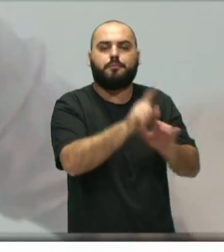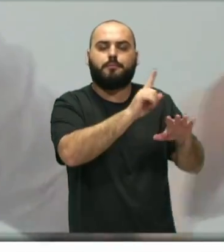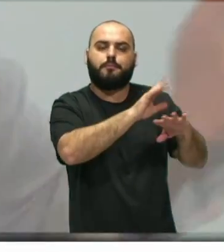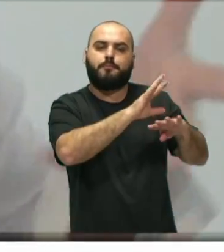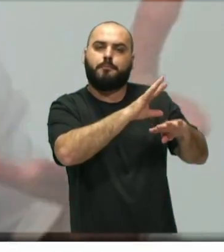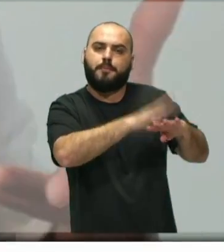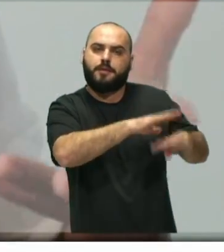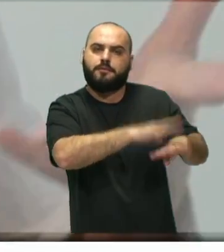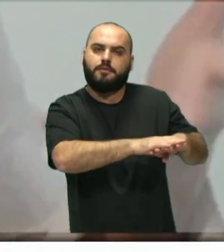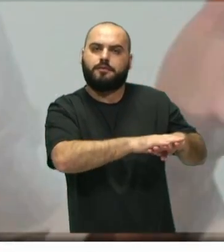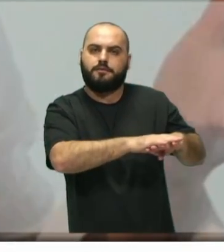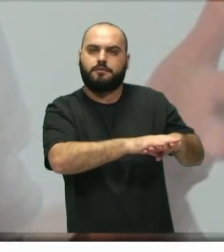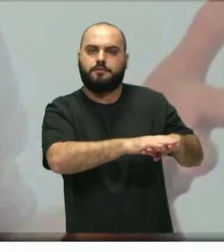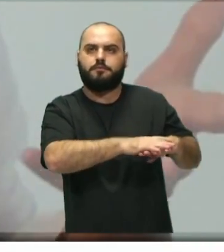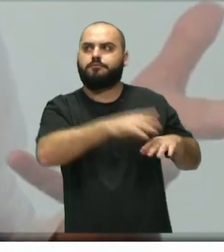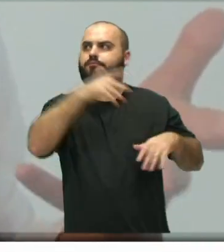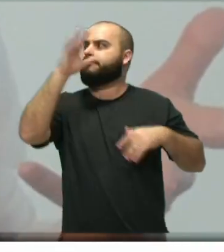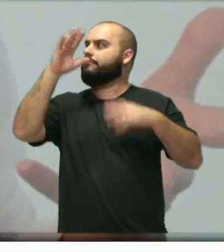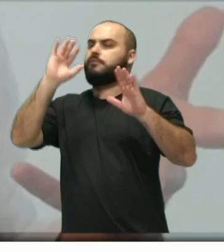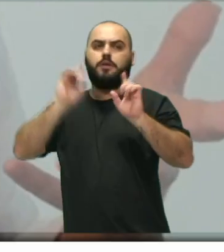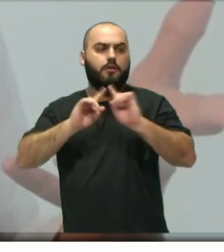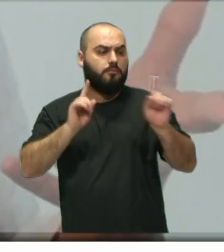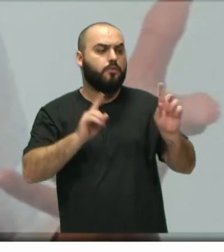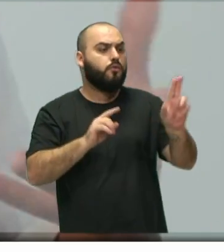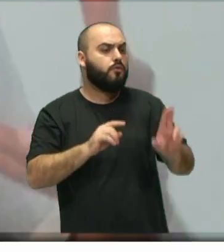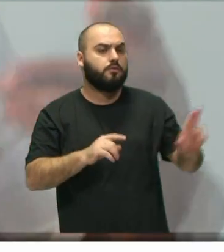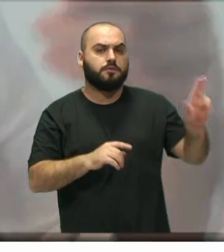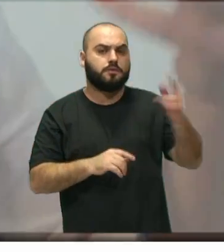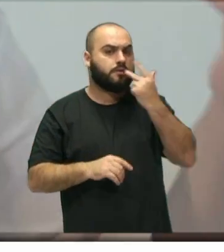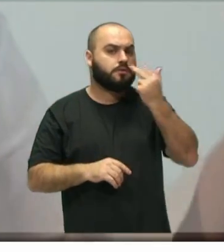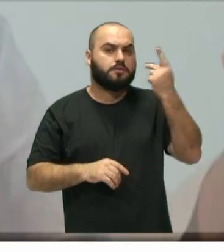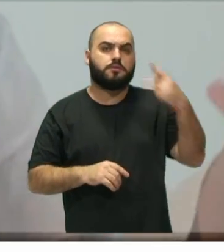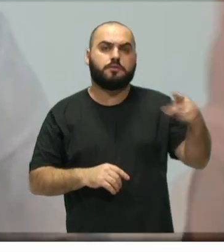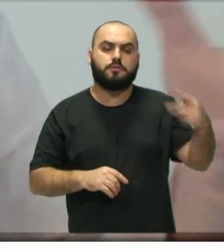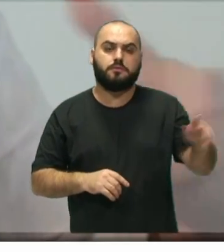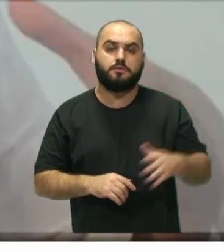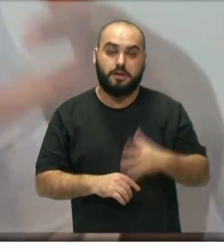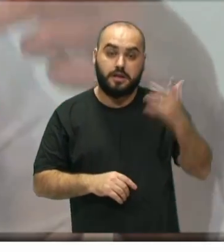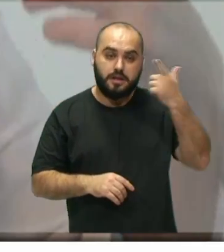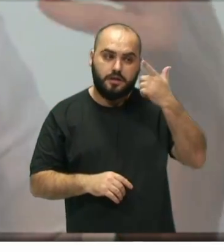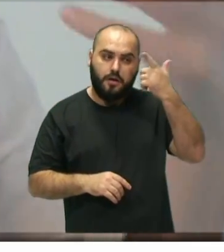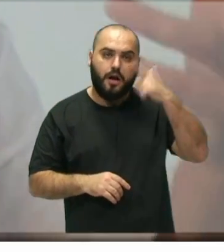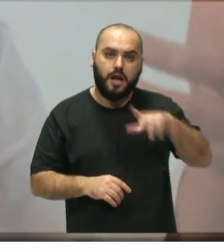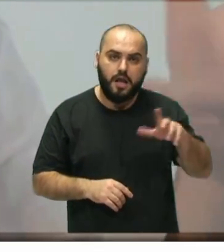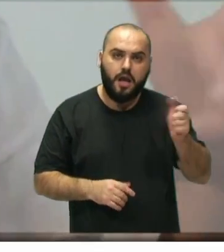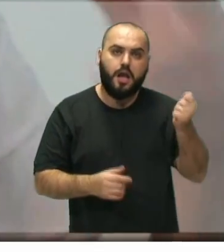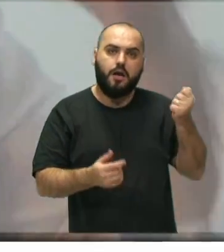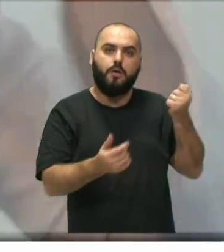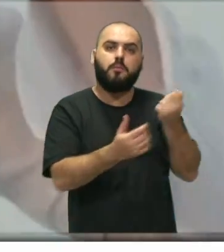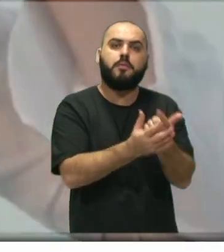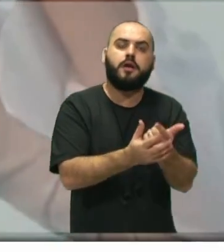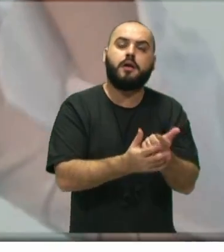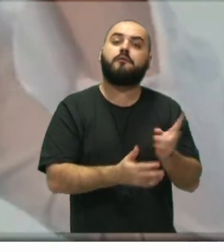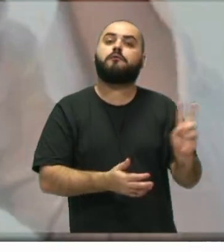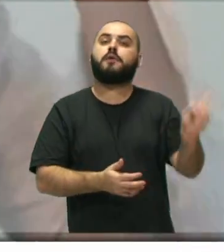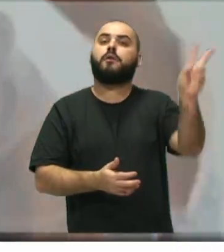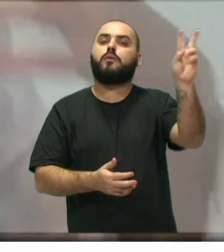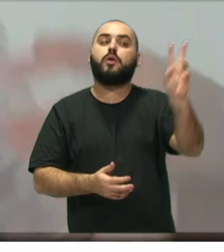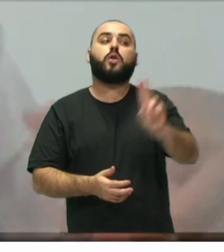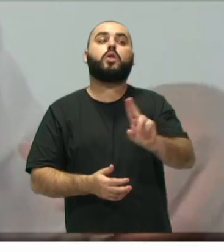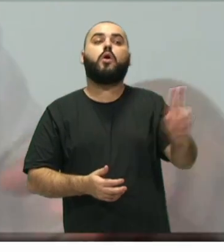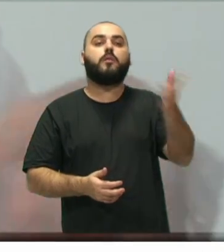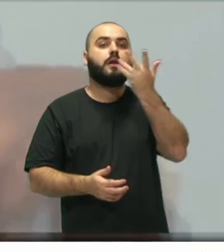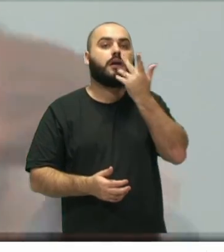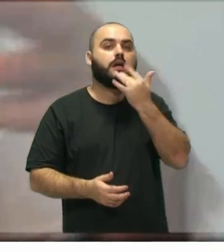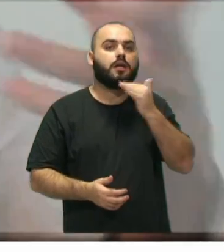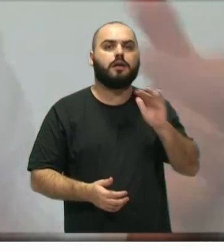uma situação concreta ali, né? Uma coisa que eu ganhei, que eu comprei, quanto custou, usar o nome das